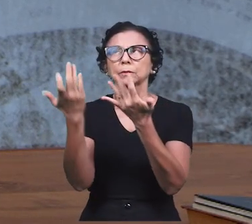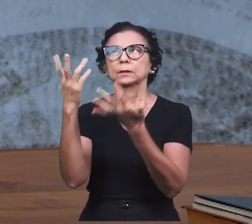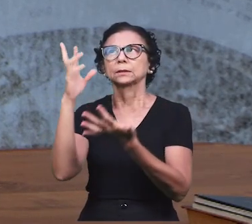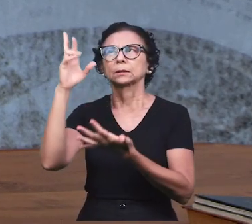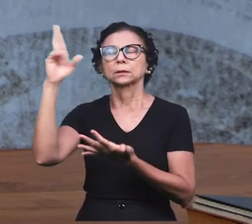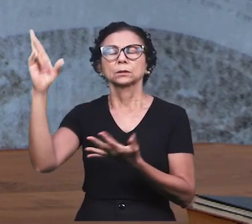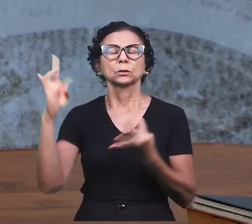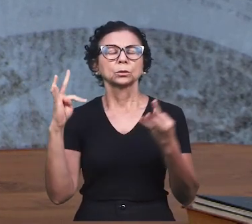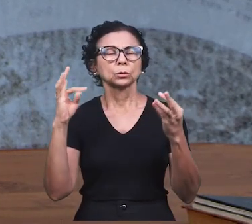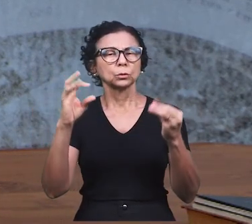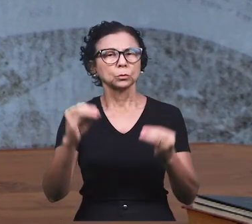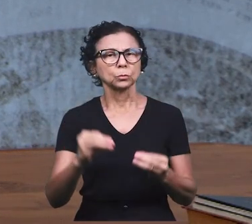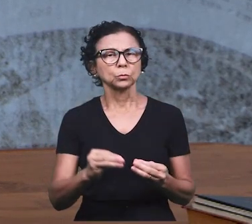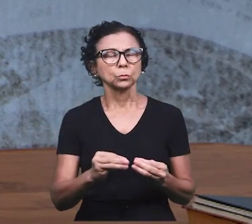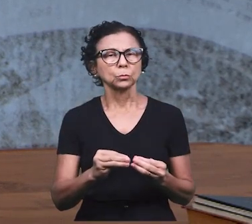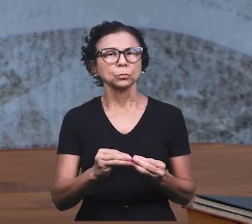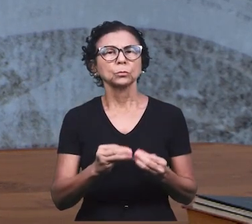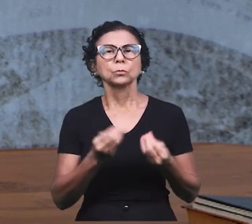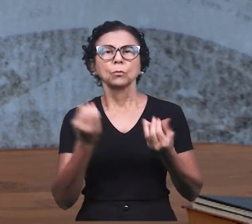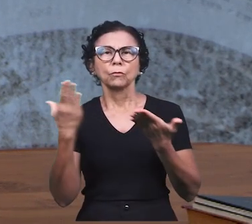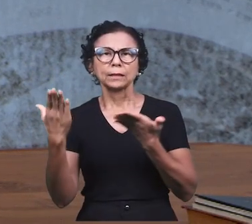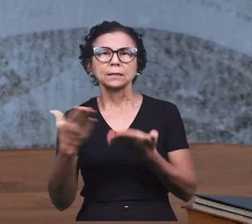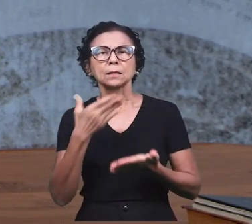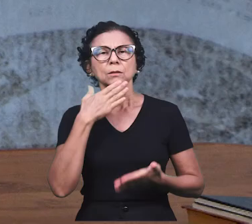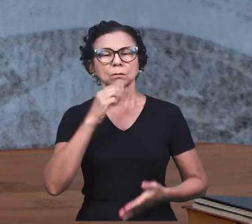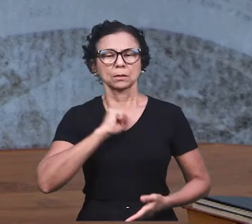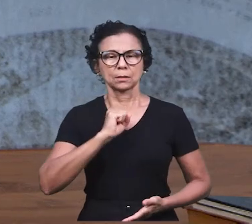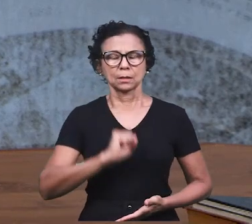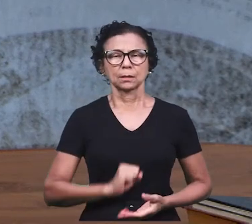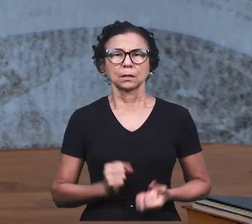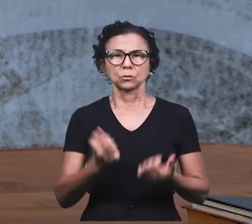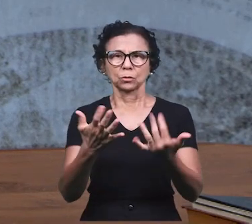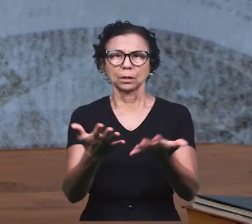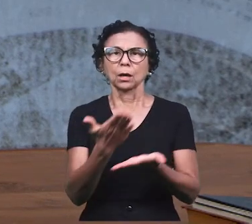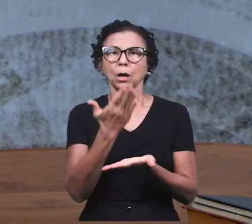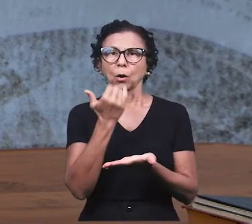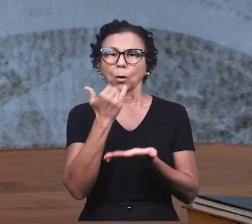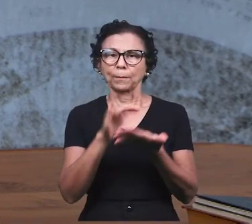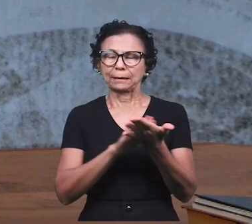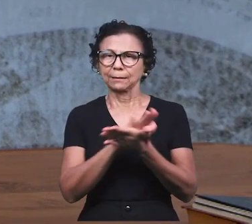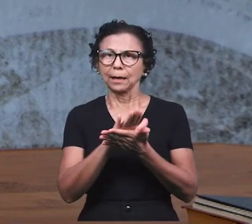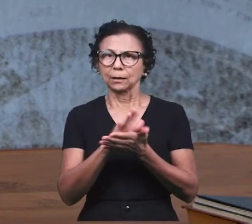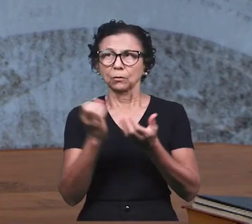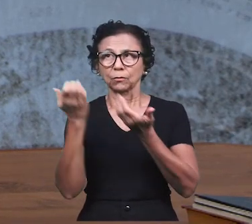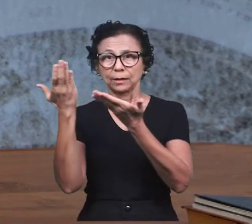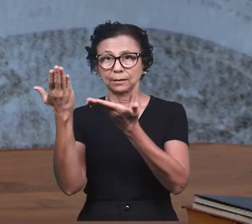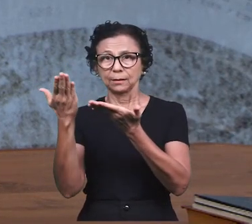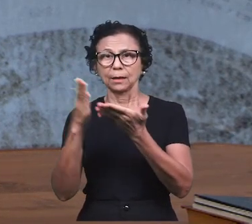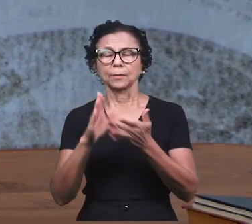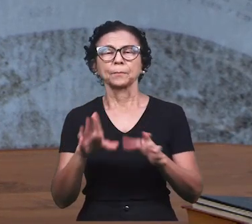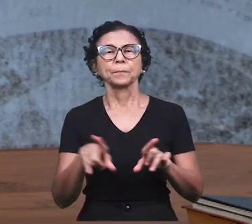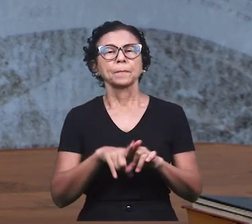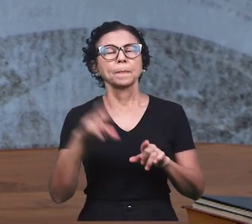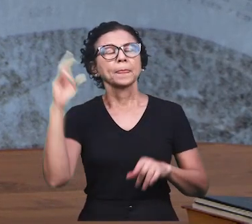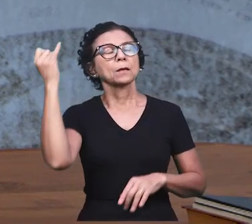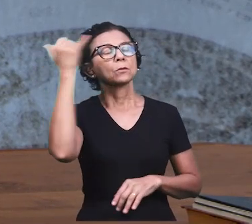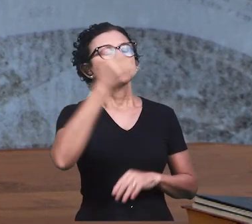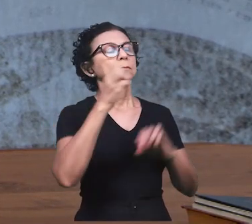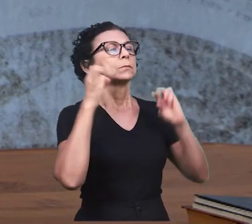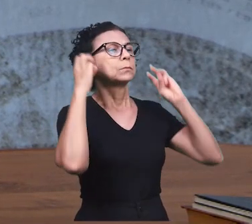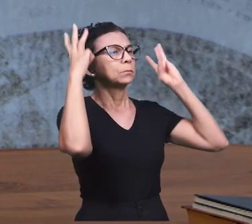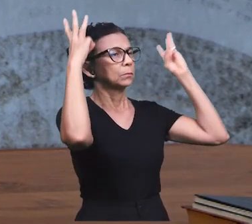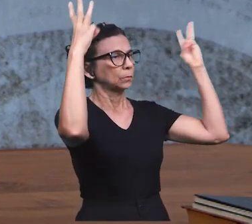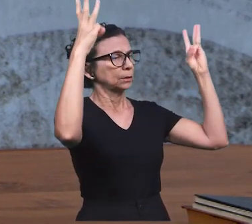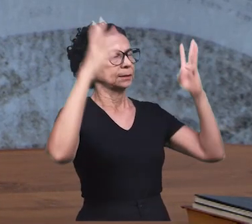sacerdote totalmente será queimada, não se comerá. Falou mais o Senhor a Moisés,